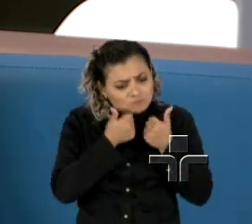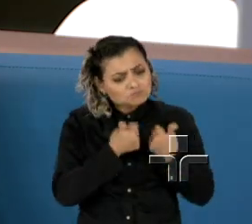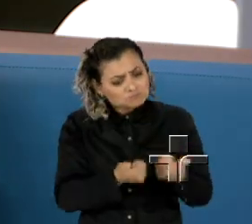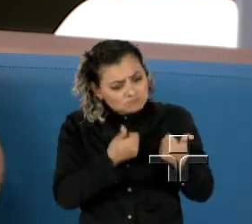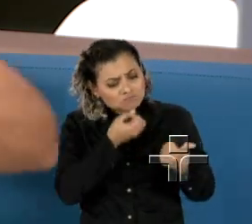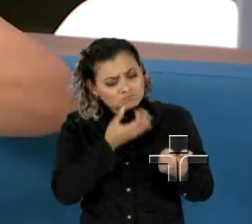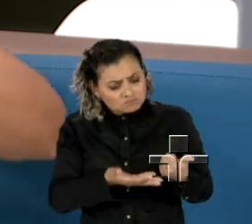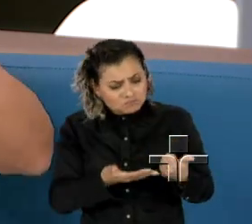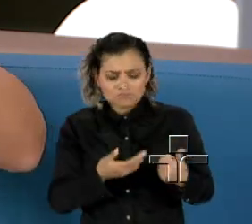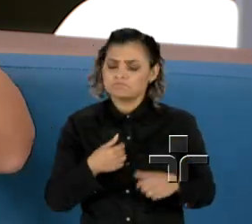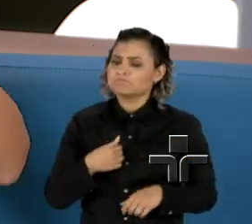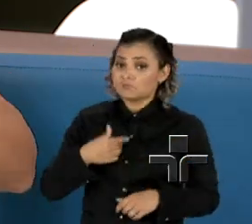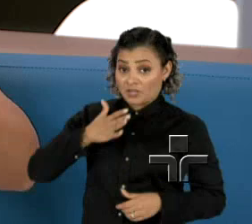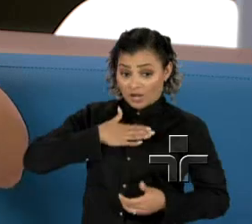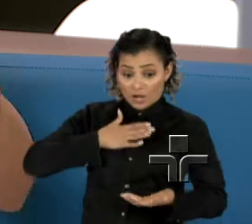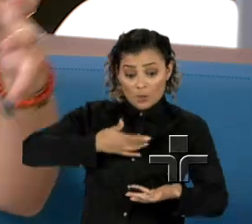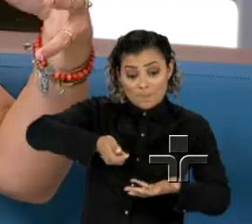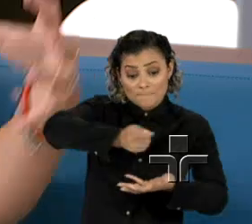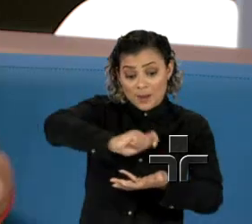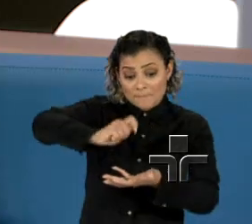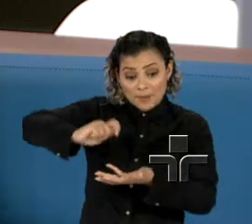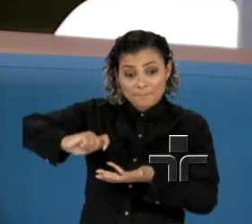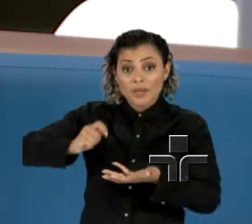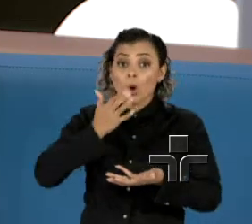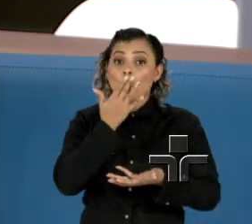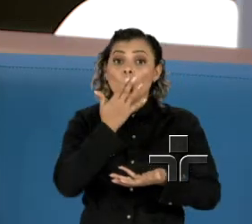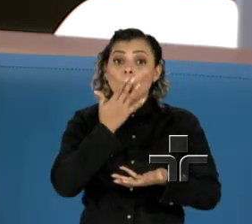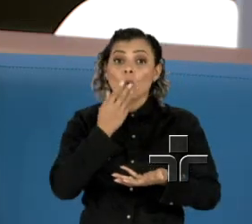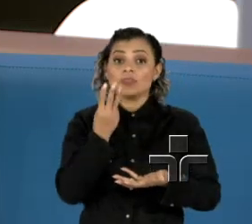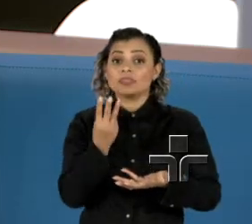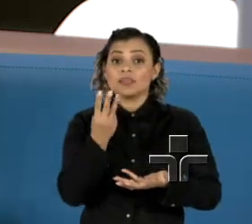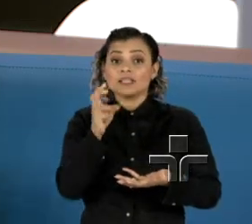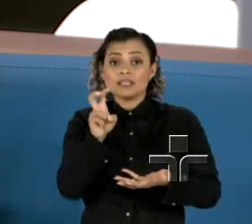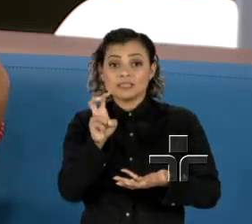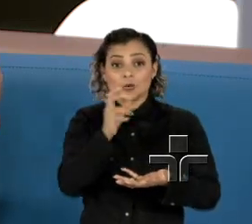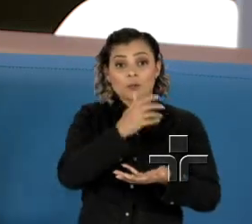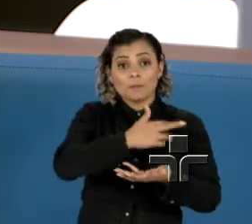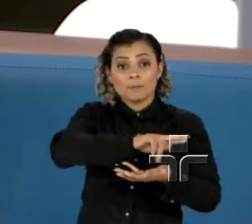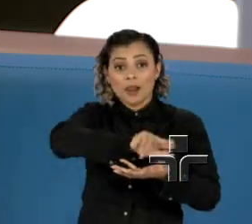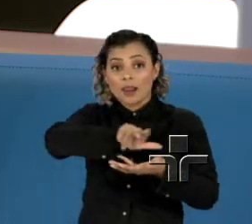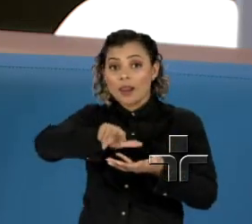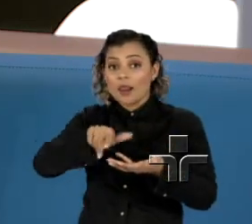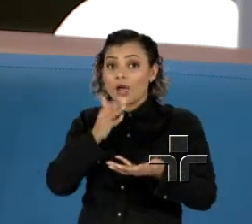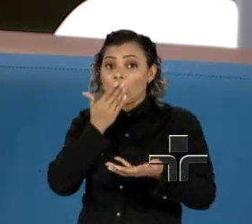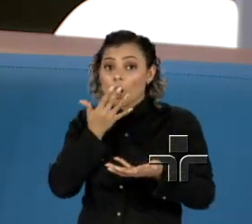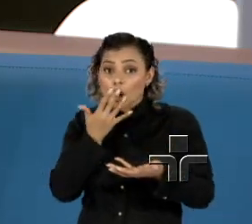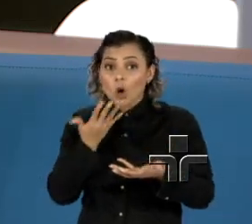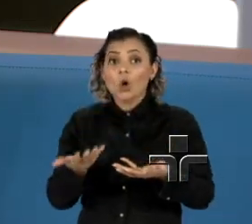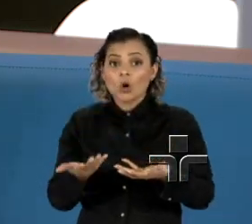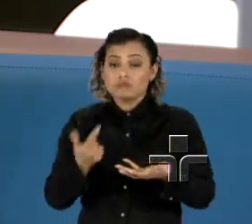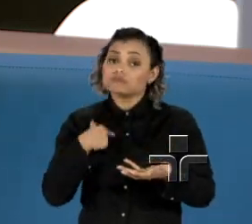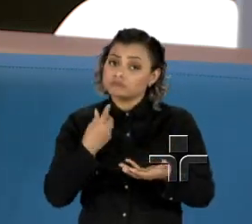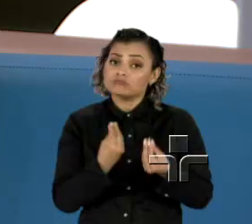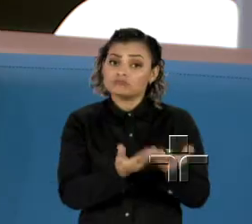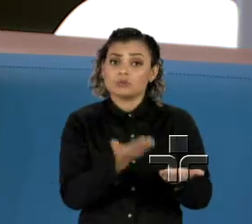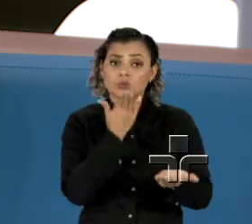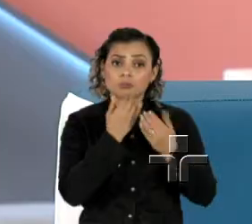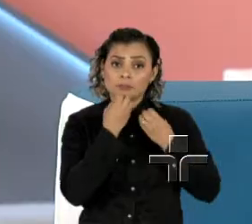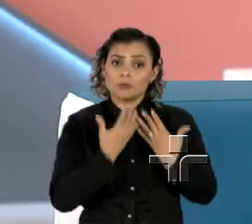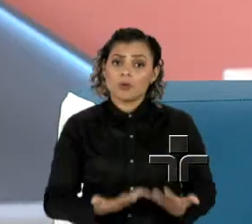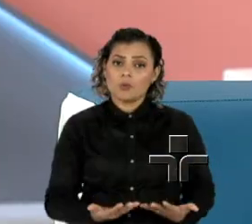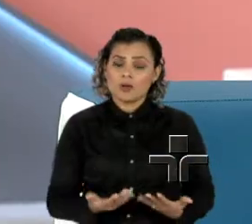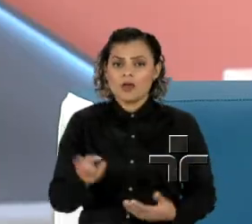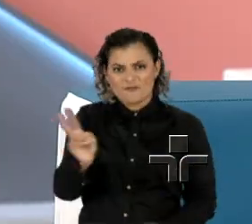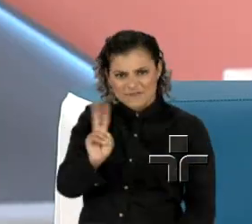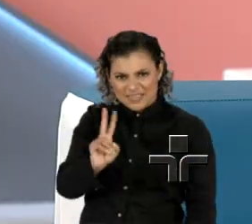você consegue colocar de 3 a 5 cores no prato, a gente já garante uma nutrição boa para ele. E a vitamina A é